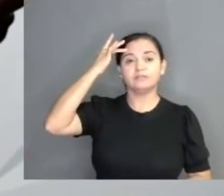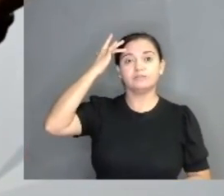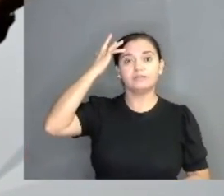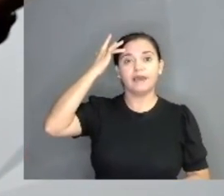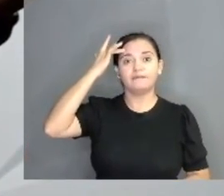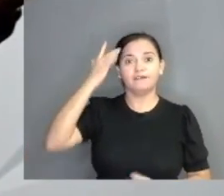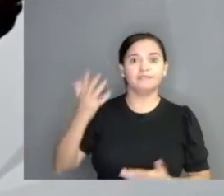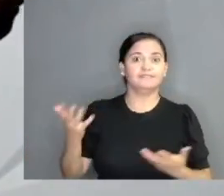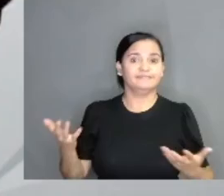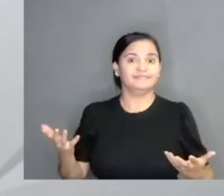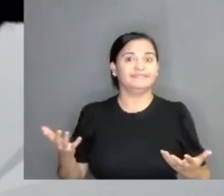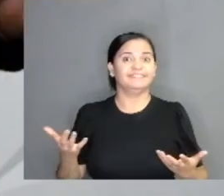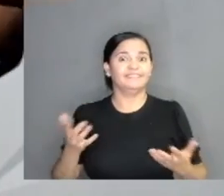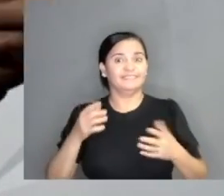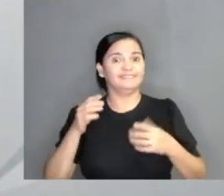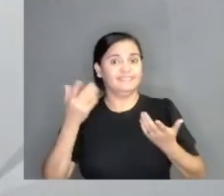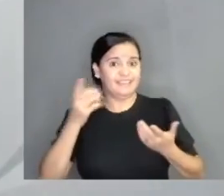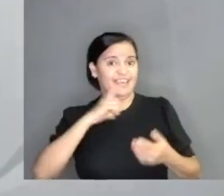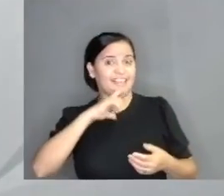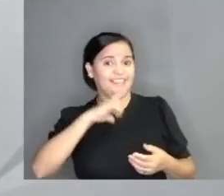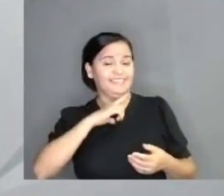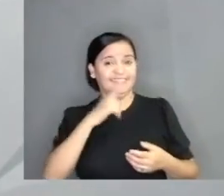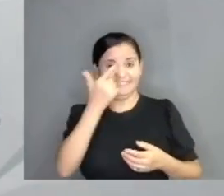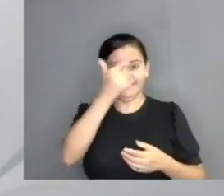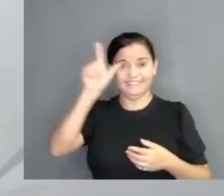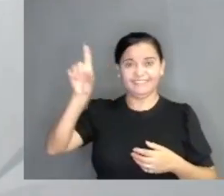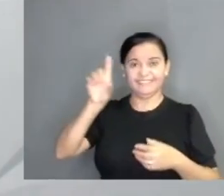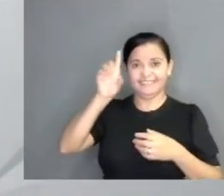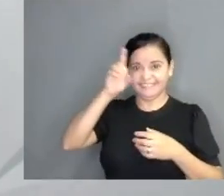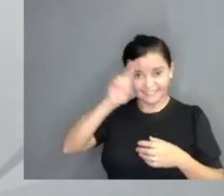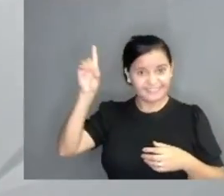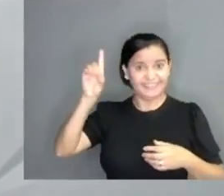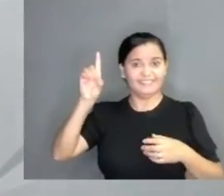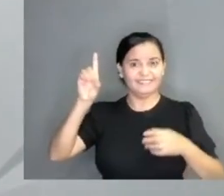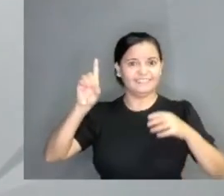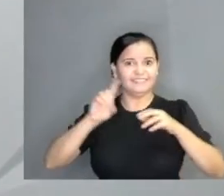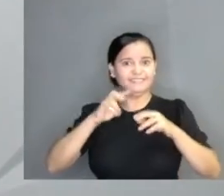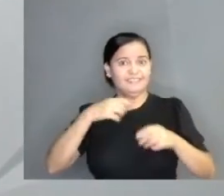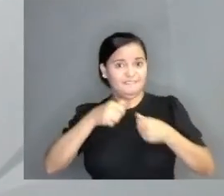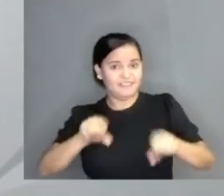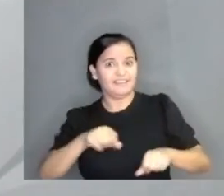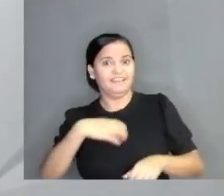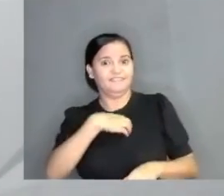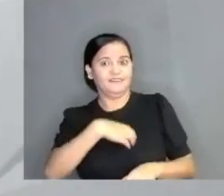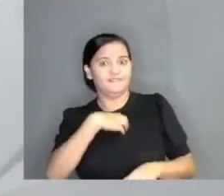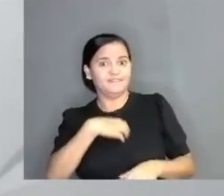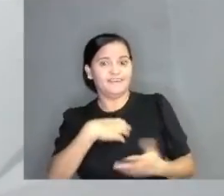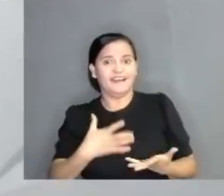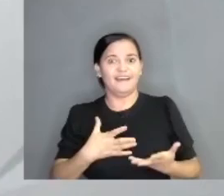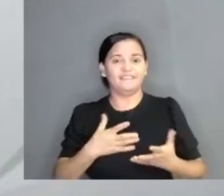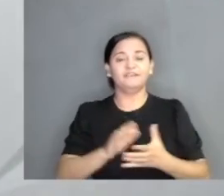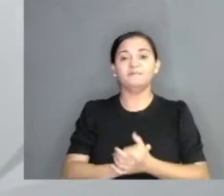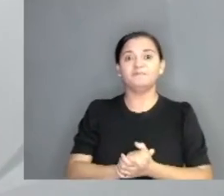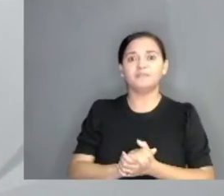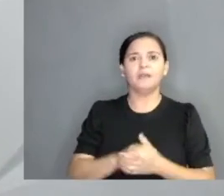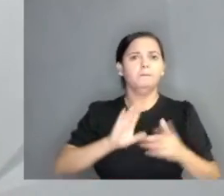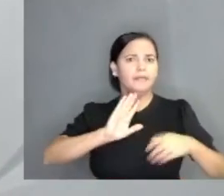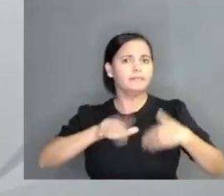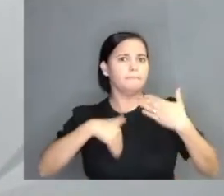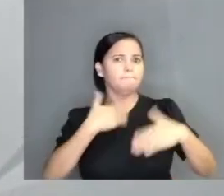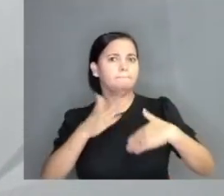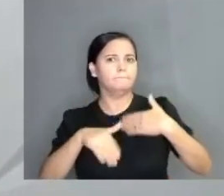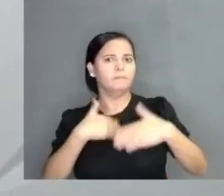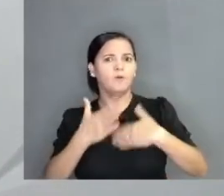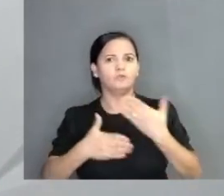martelo dele. Posteriormente, durante o Renascimento científico, durante vários estudos, começaram